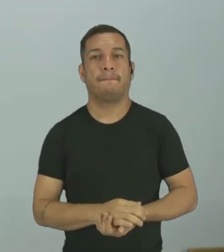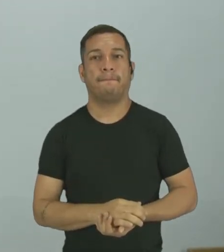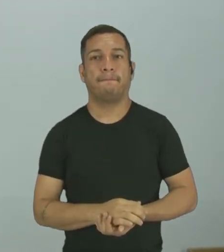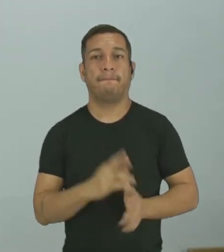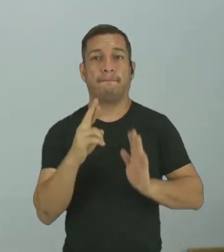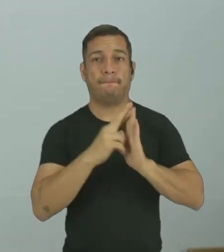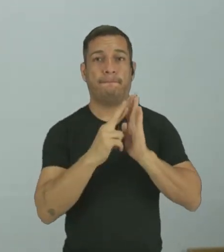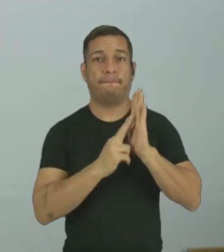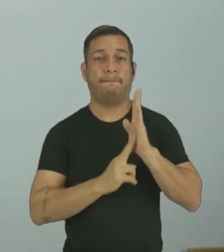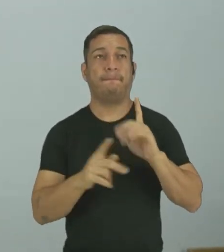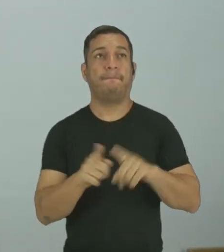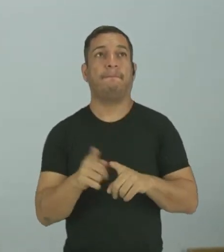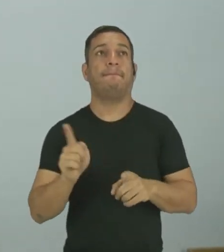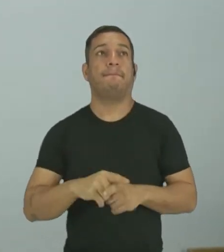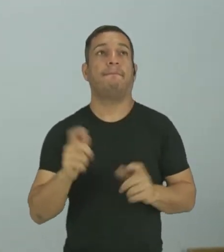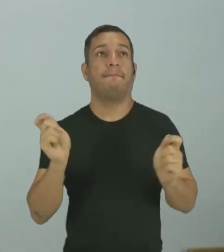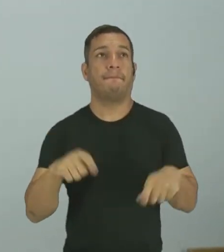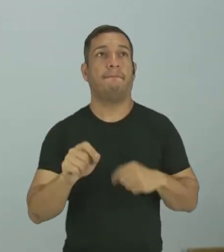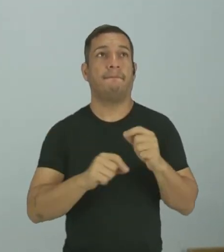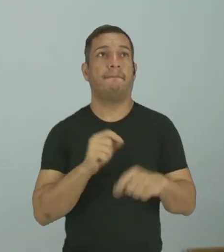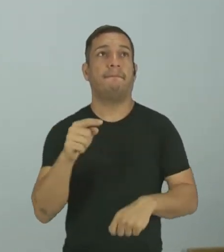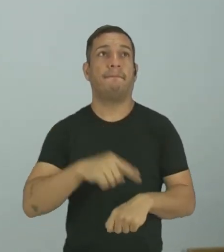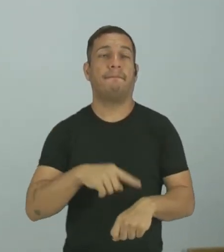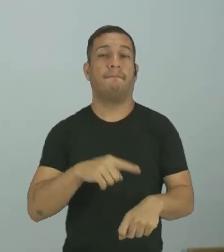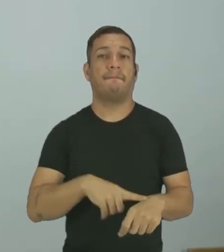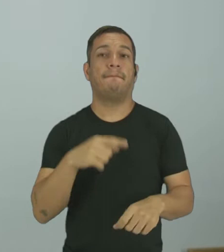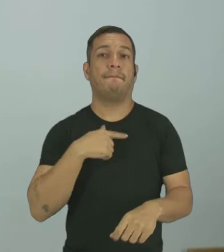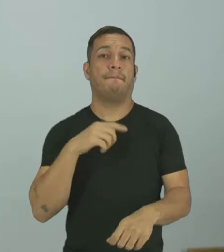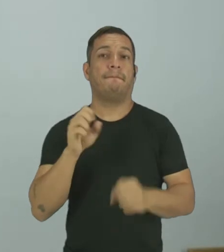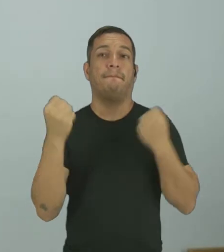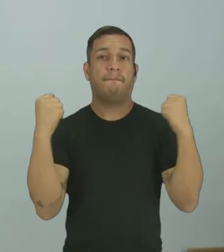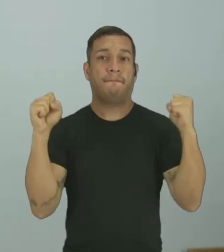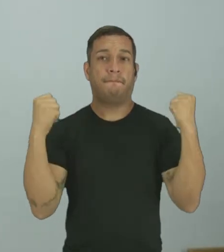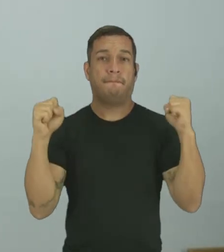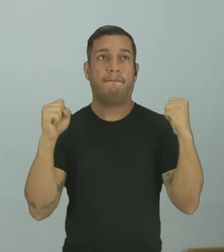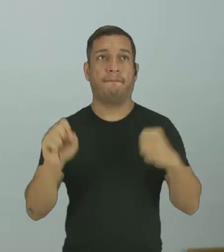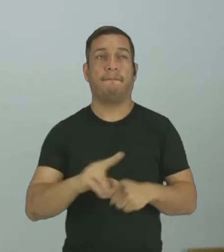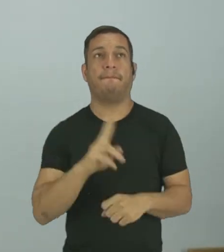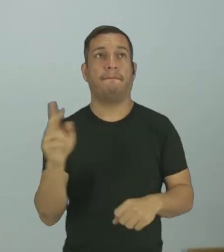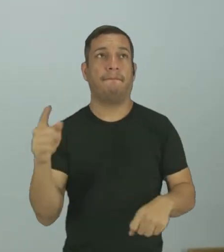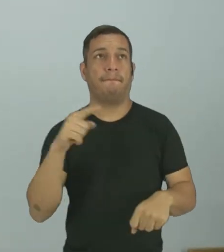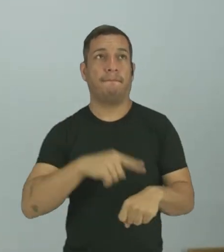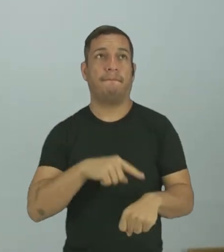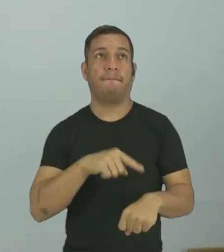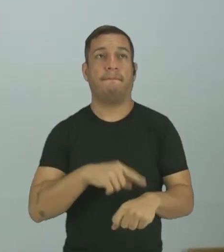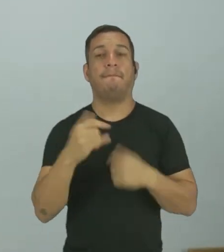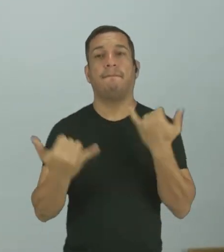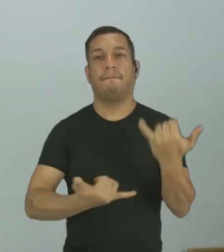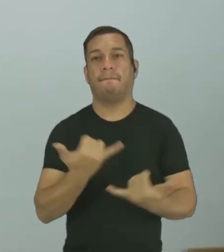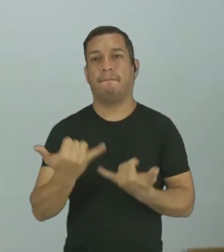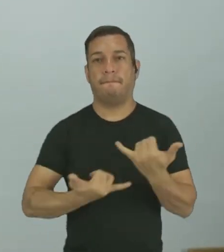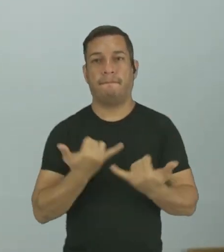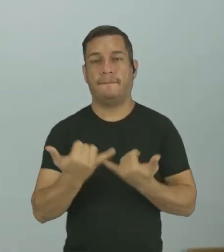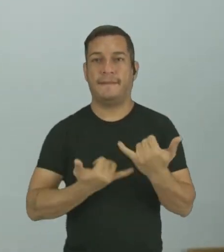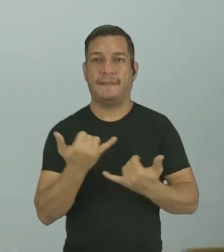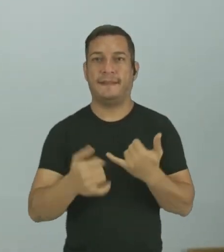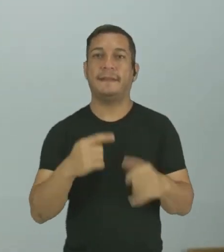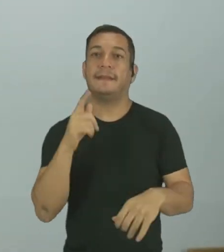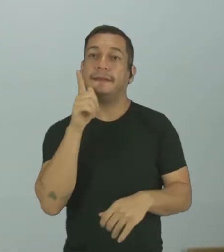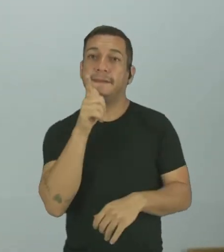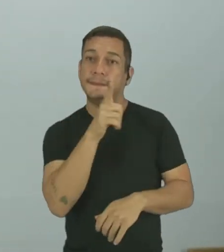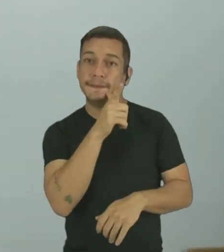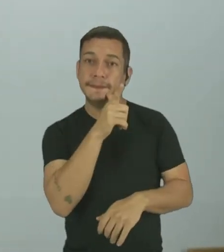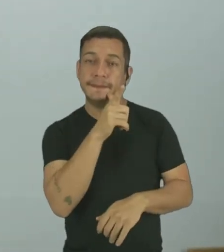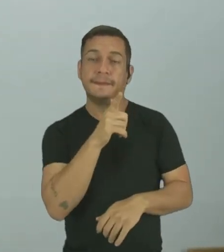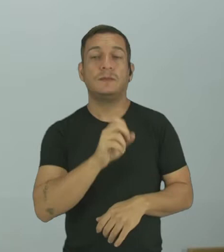Essas regrinhas também valem na hora da educação física ou na hora das brincadeiras, que é a hora do